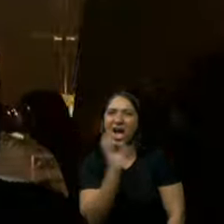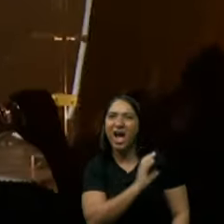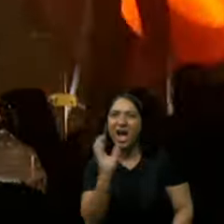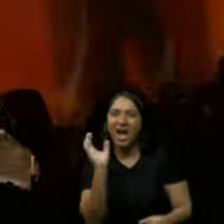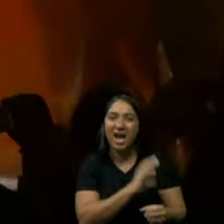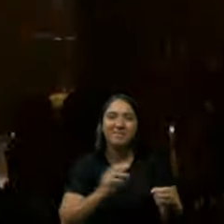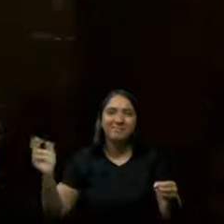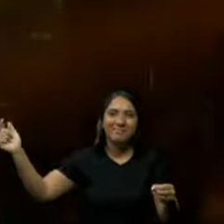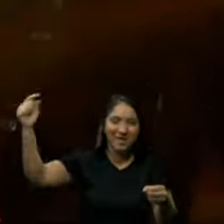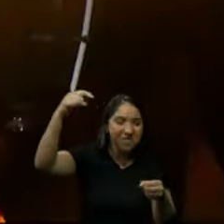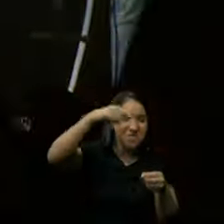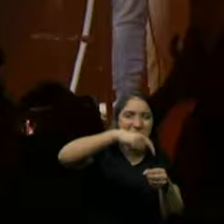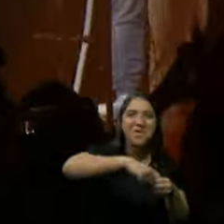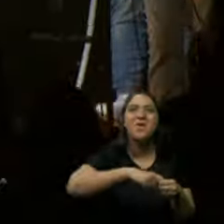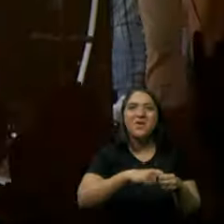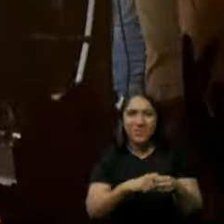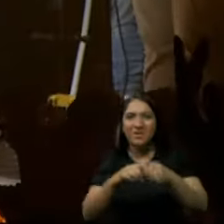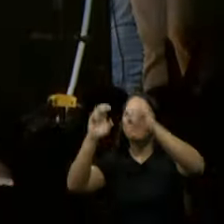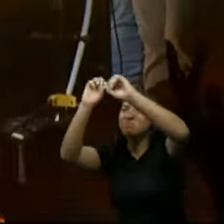rádio